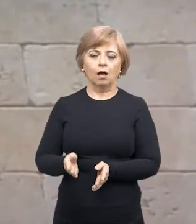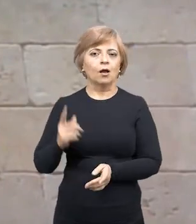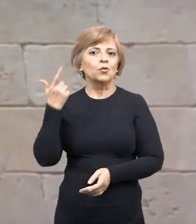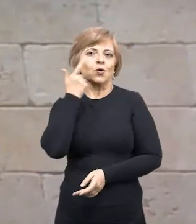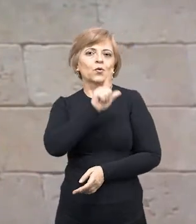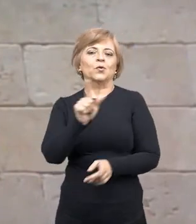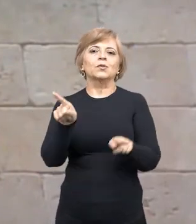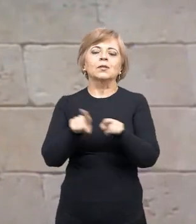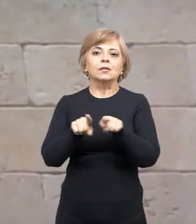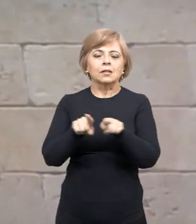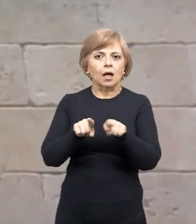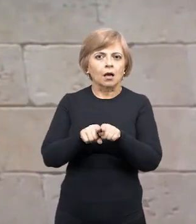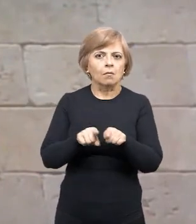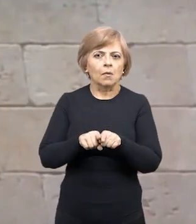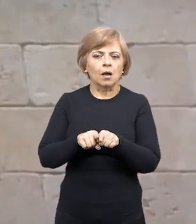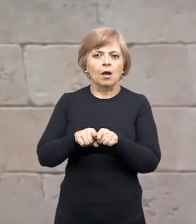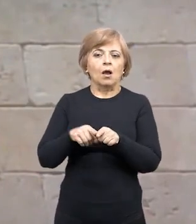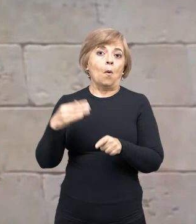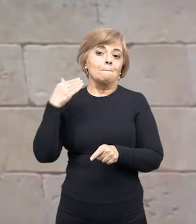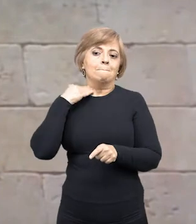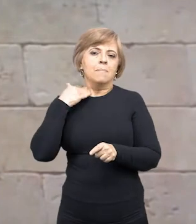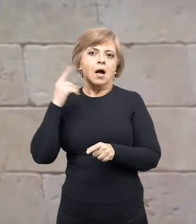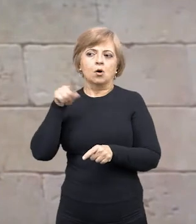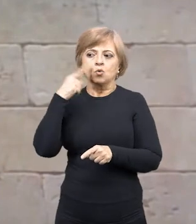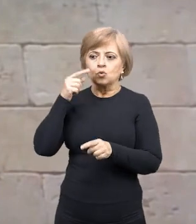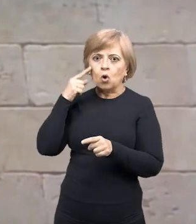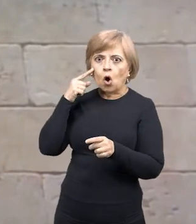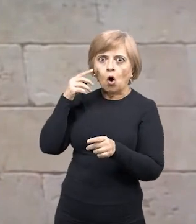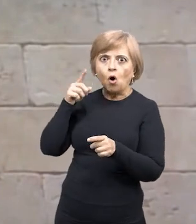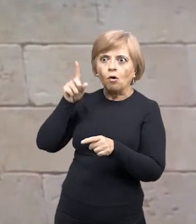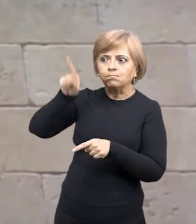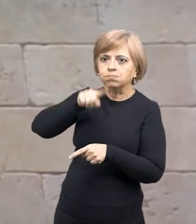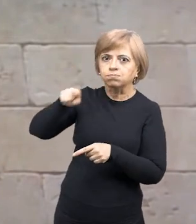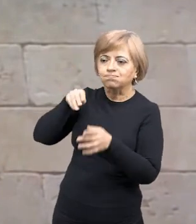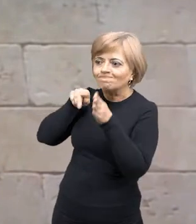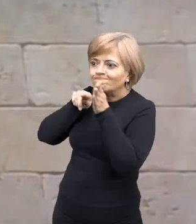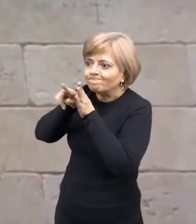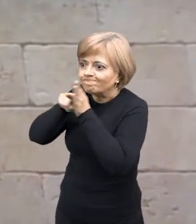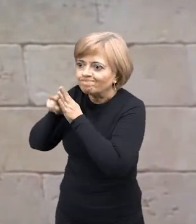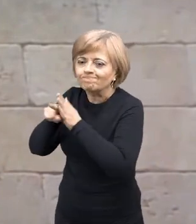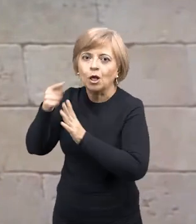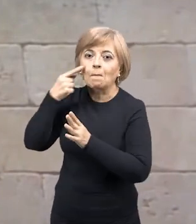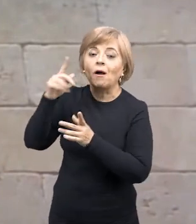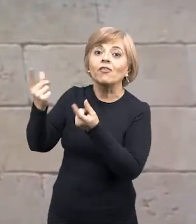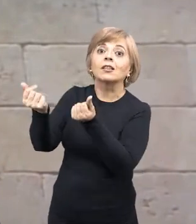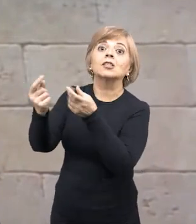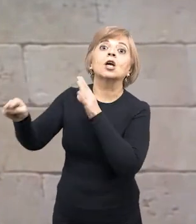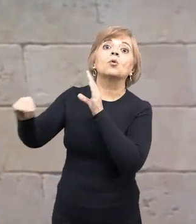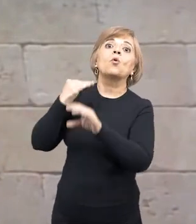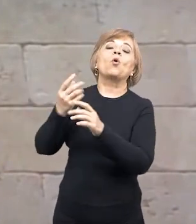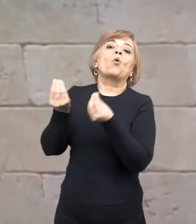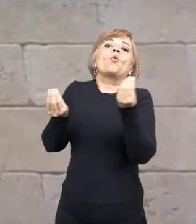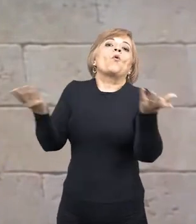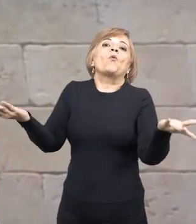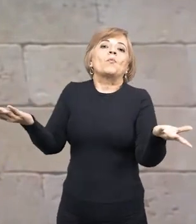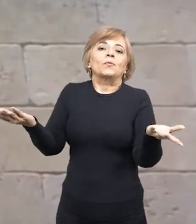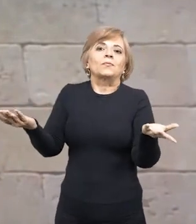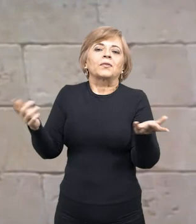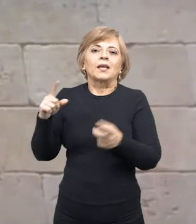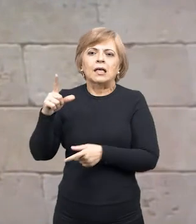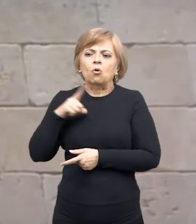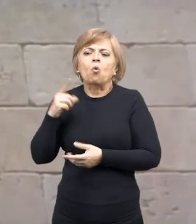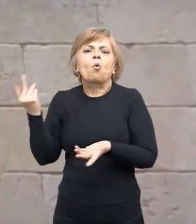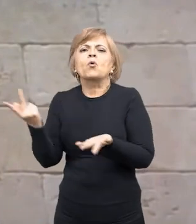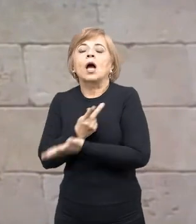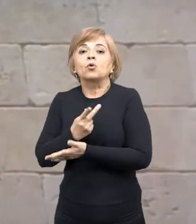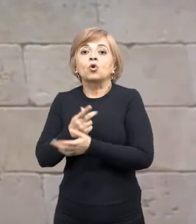cautelares de quebras de sigilo bancário e fiscal, todas as medidas necessárias para esclarecer como que se deu o